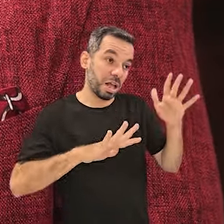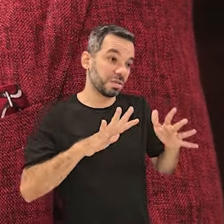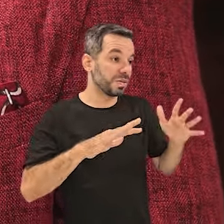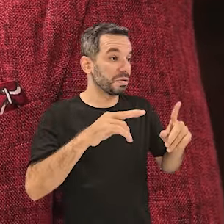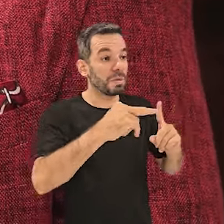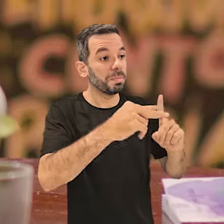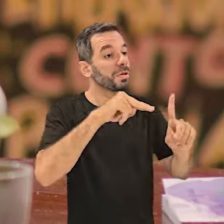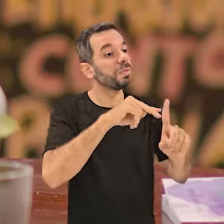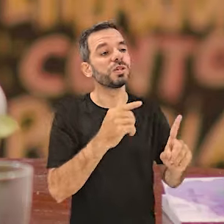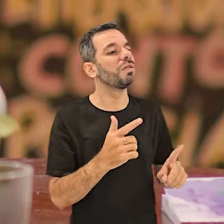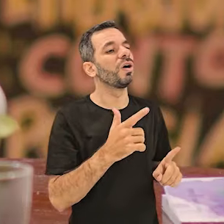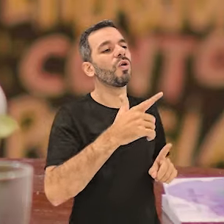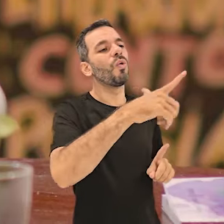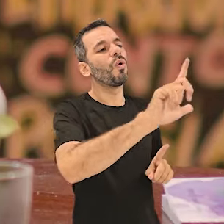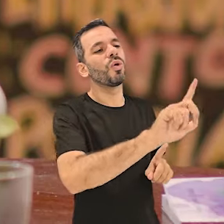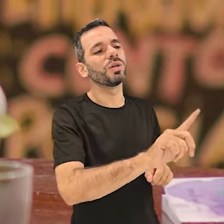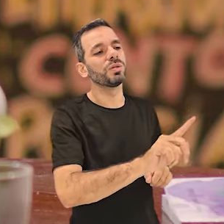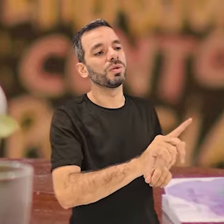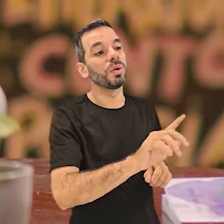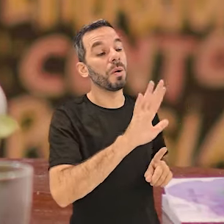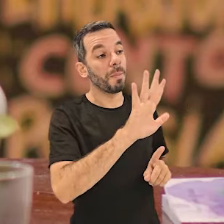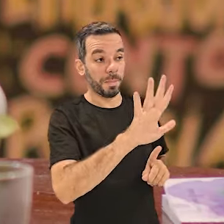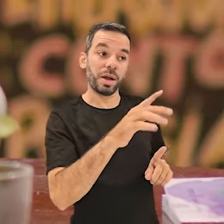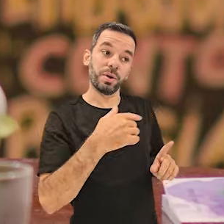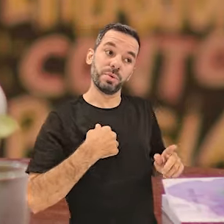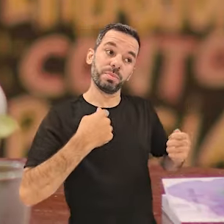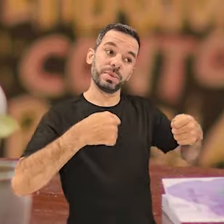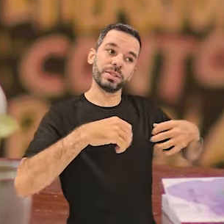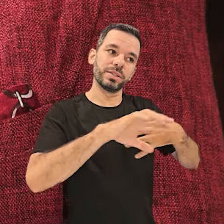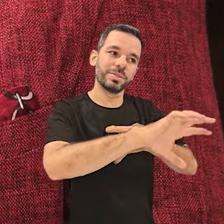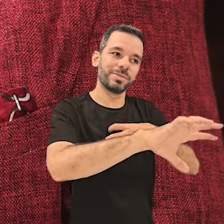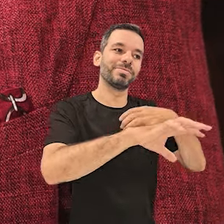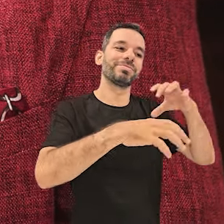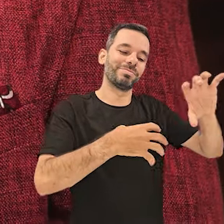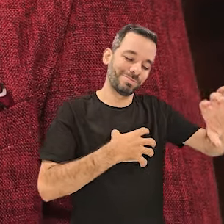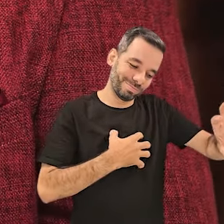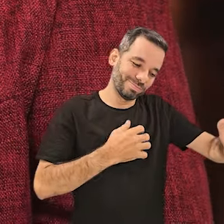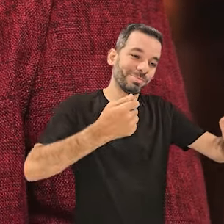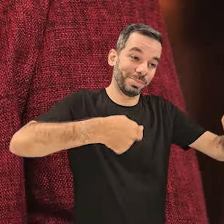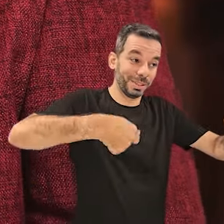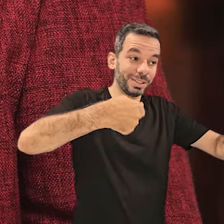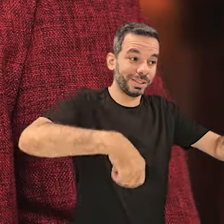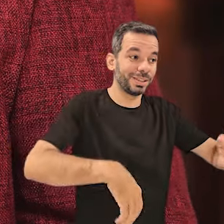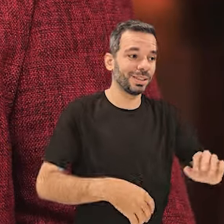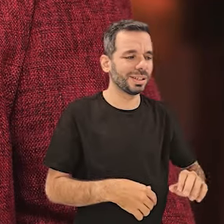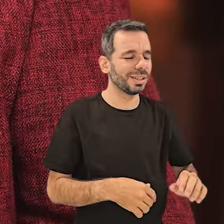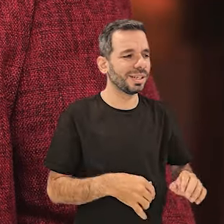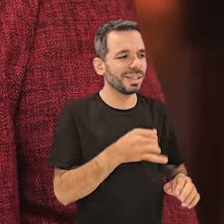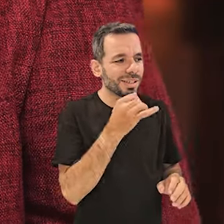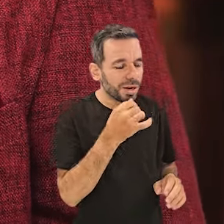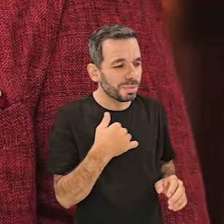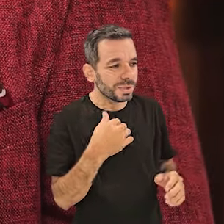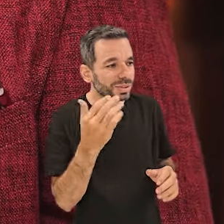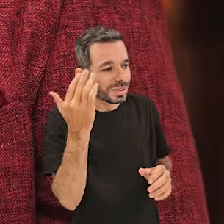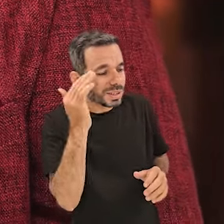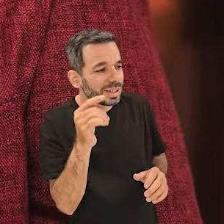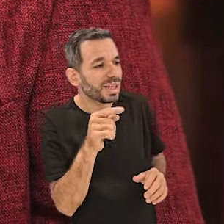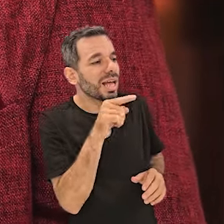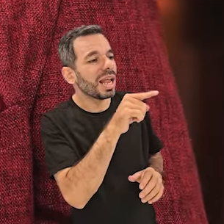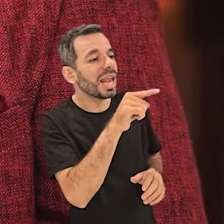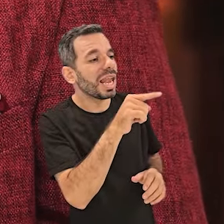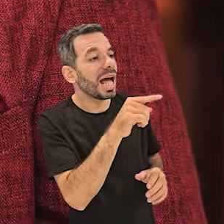de eu ver a vida, do modo de eu próprio escrever, mas aí é um processo empático. Eu preciso entender como é que aquela pessoa, o que